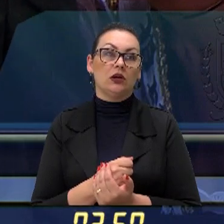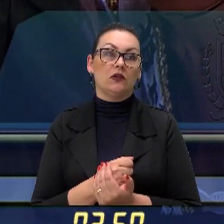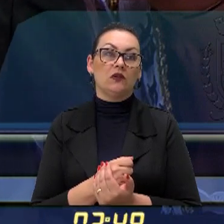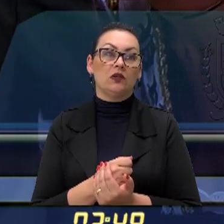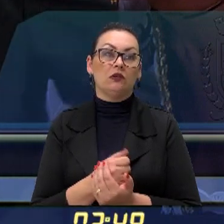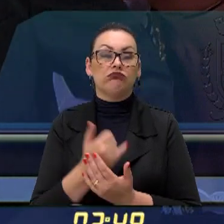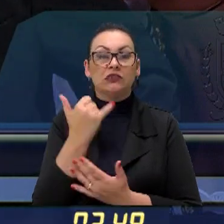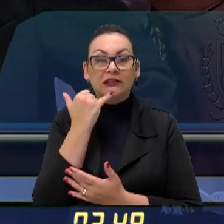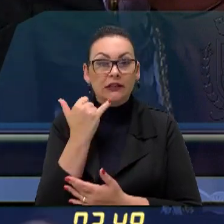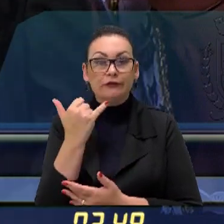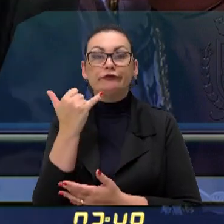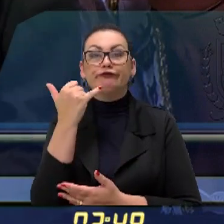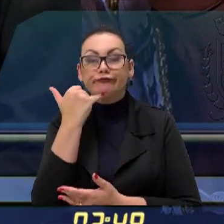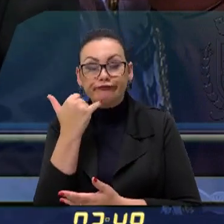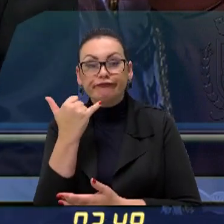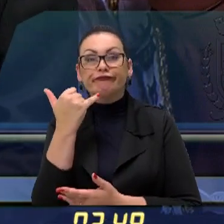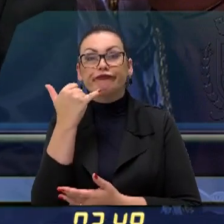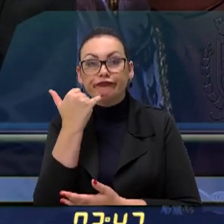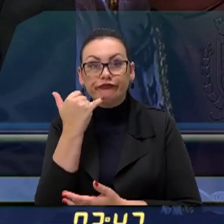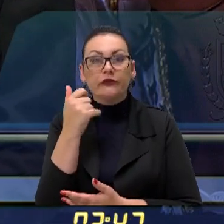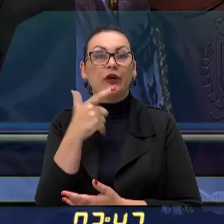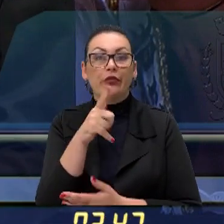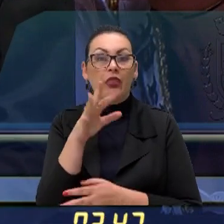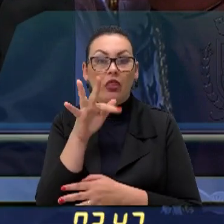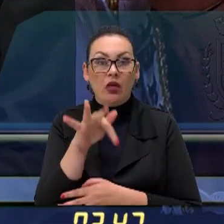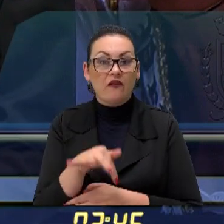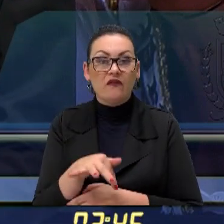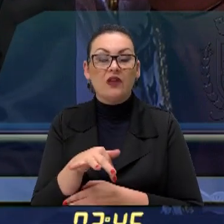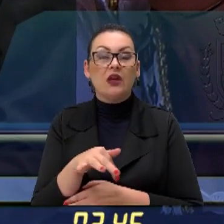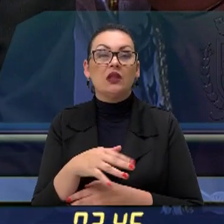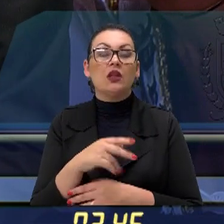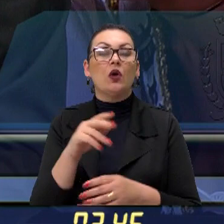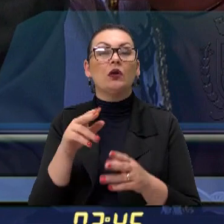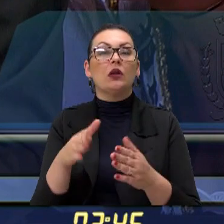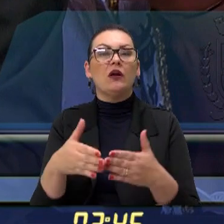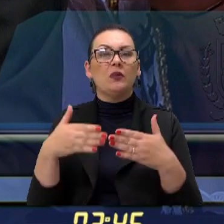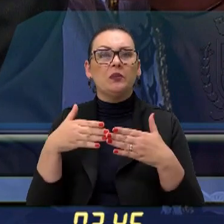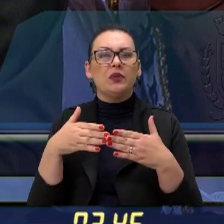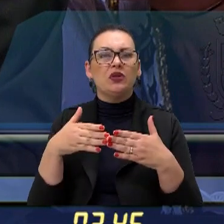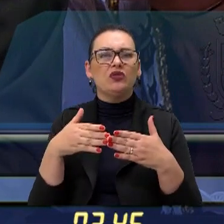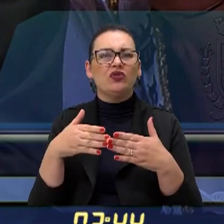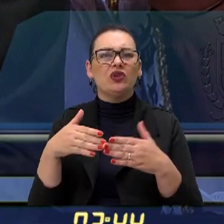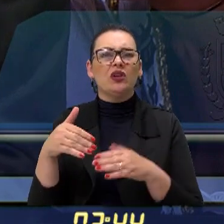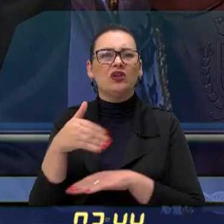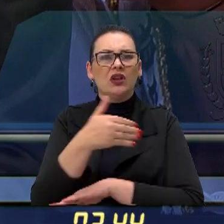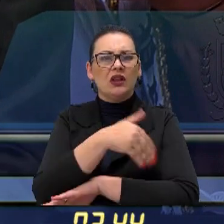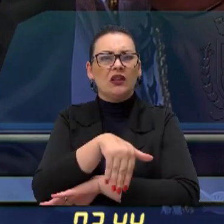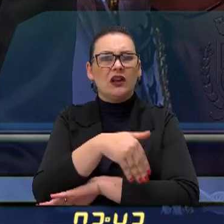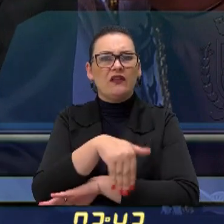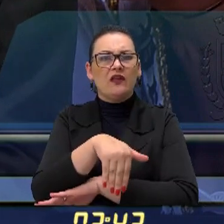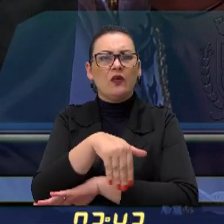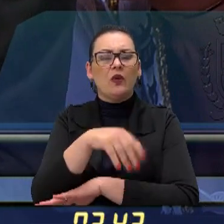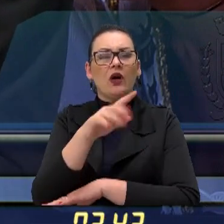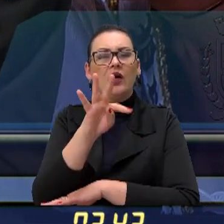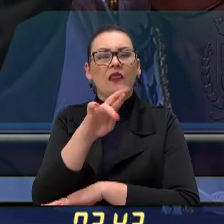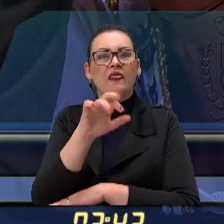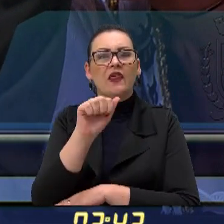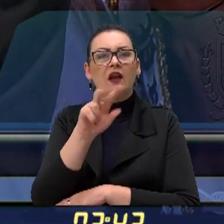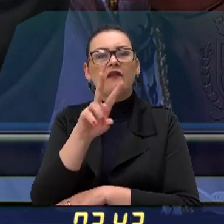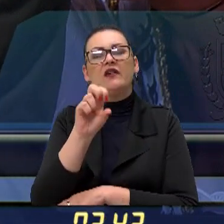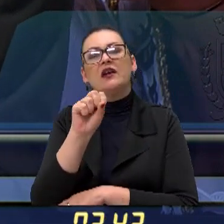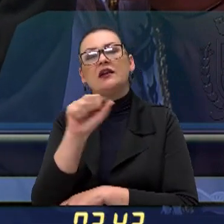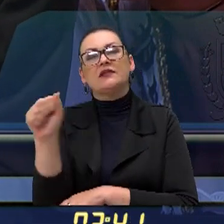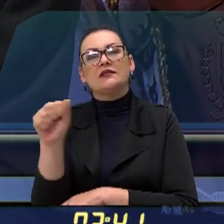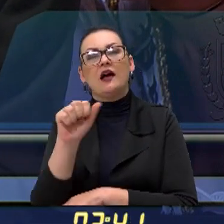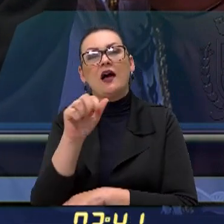os telefonemas. Eu estava comentando aqui, com o pedido de providência eu fiz da Travessa Rabuski, no